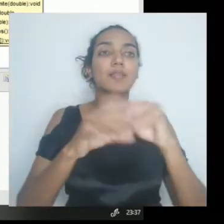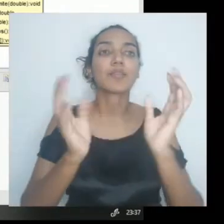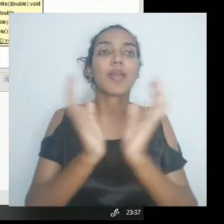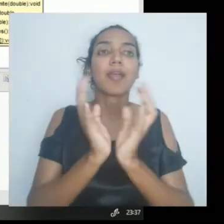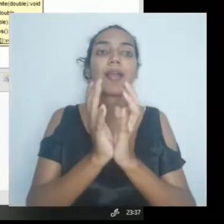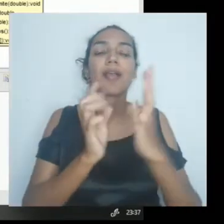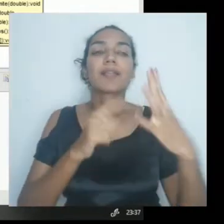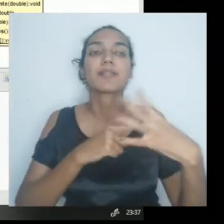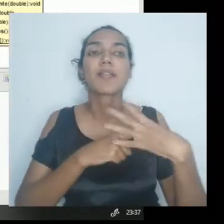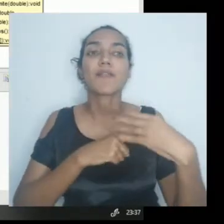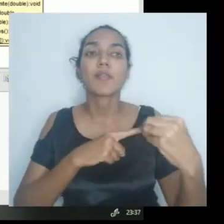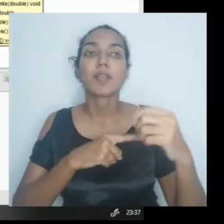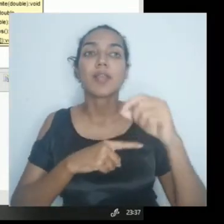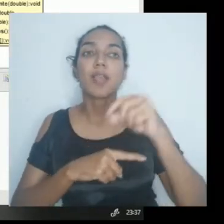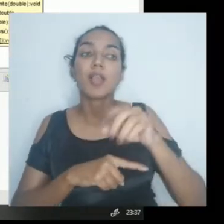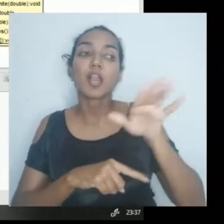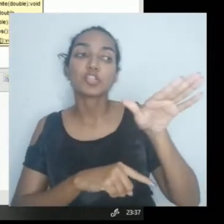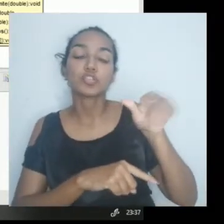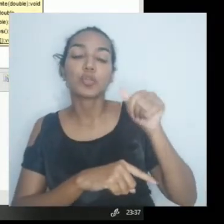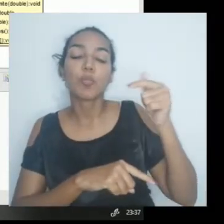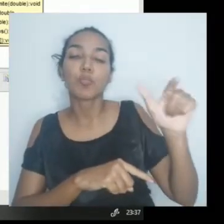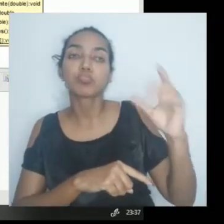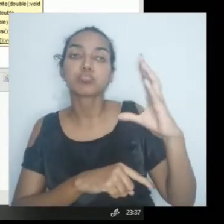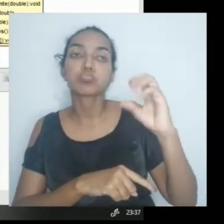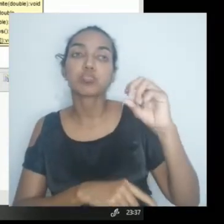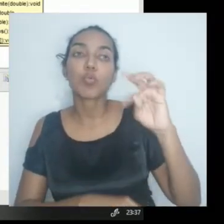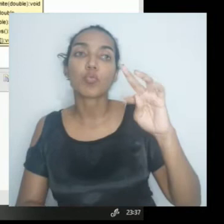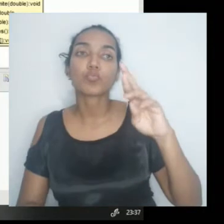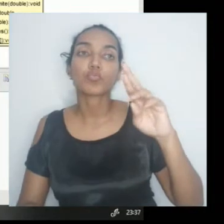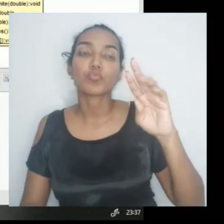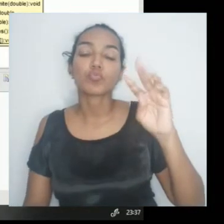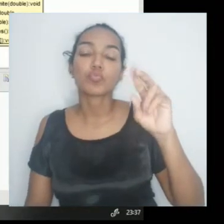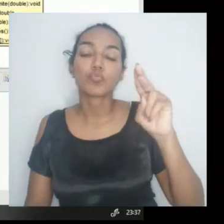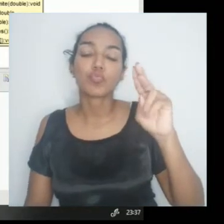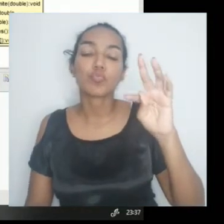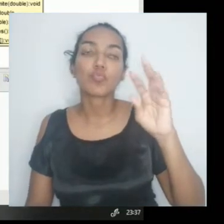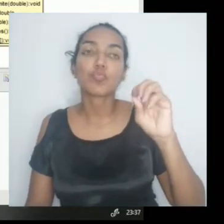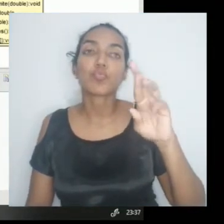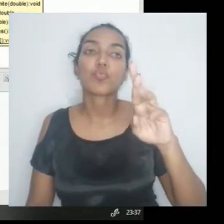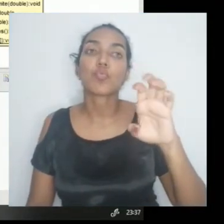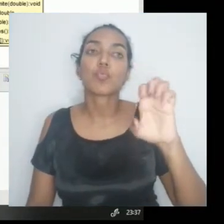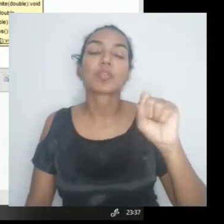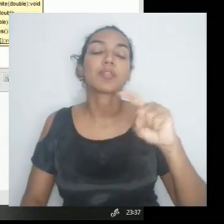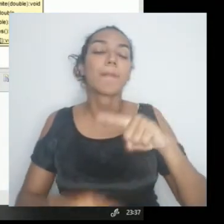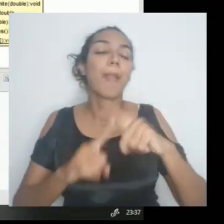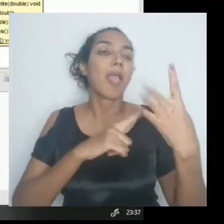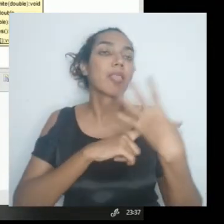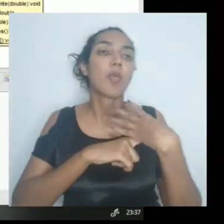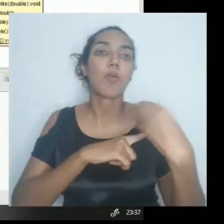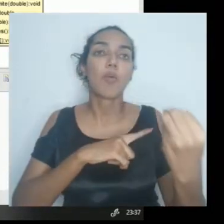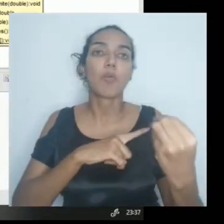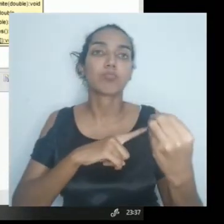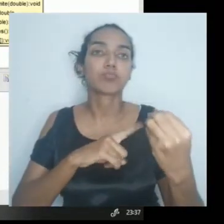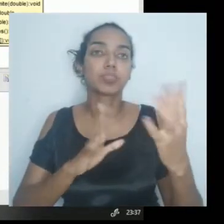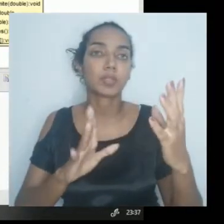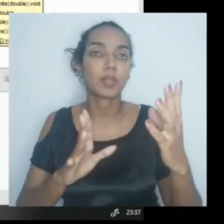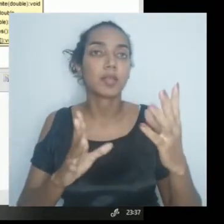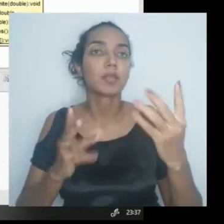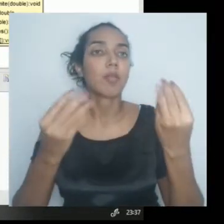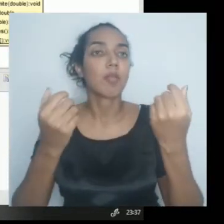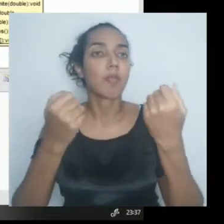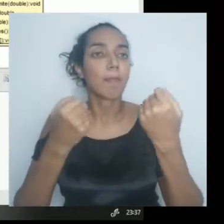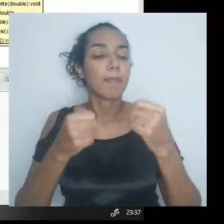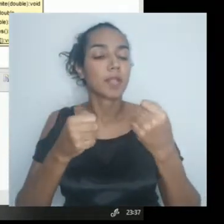mãe, certo? O construtor, ele pode ser invocado, ele deve ser invocado na primeira linha de código, mas você não